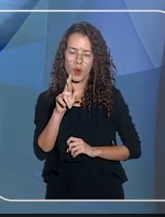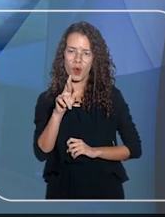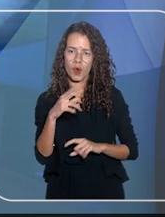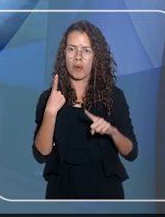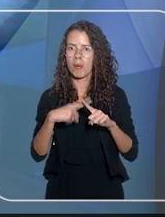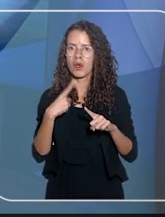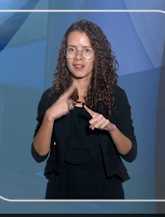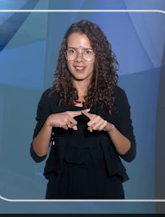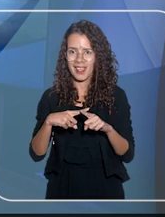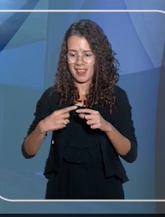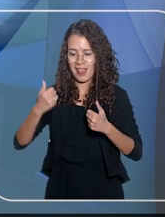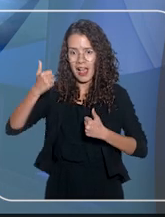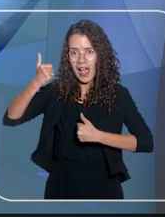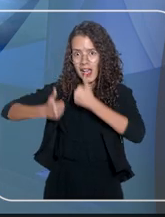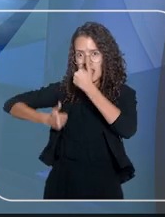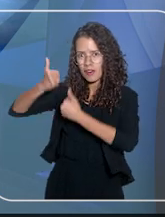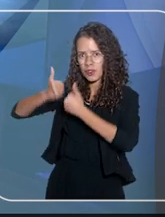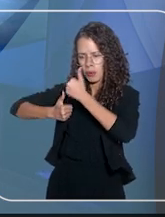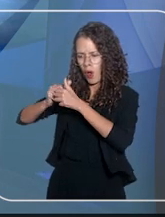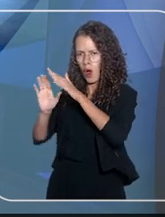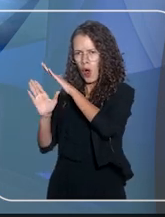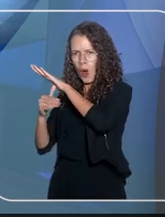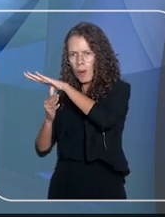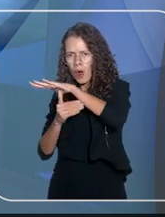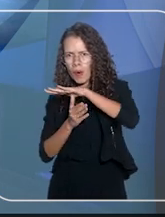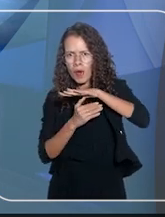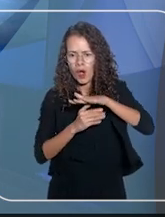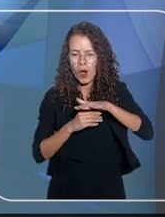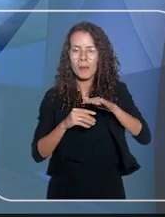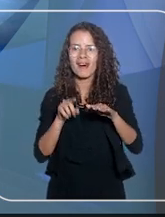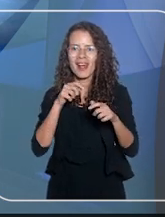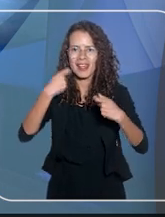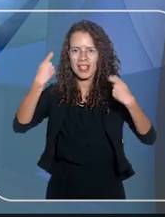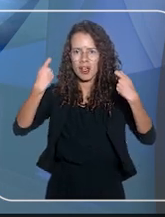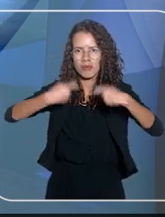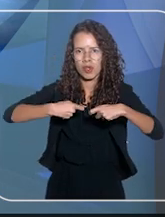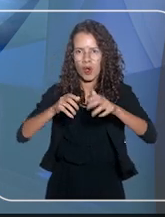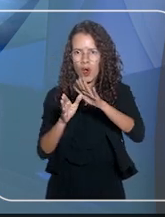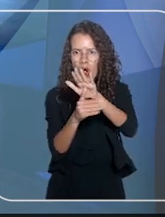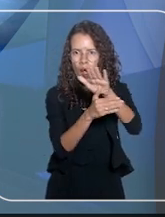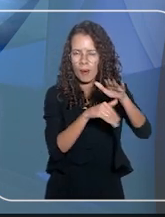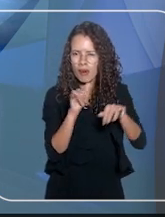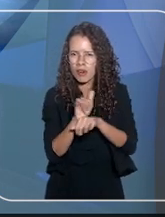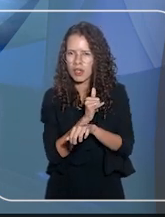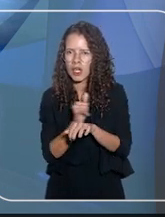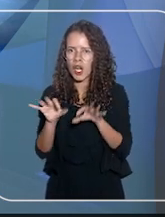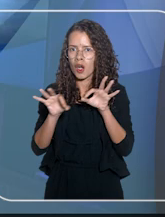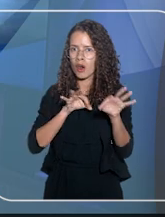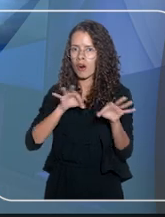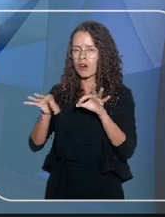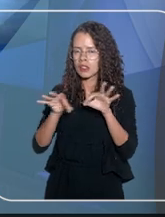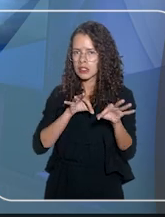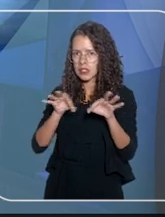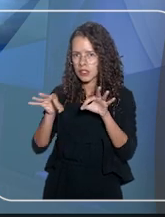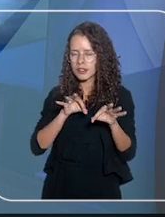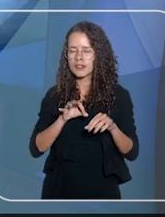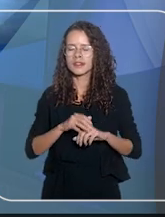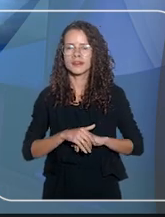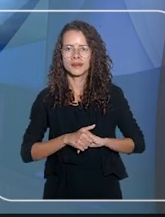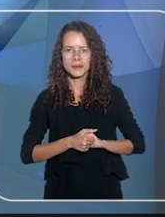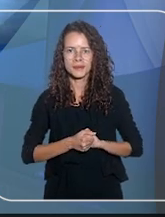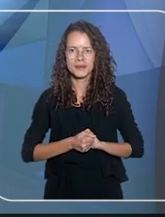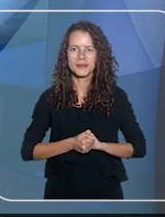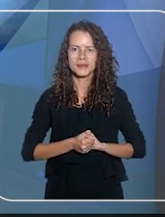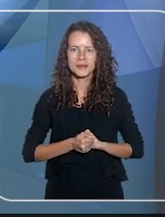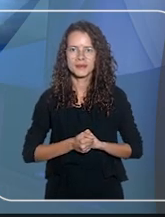Silva, conhecido como Igor Cariús. Acusado em operação contra esquema de manipulação de jogos de futebol para